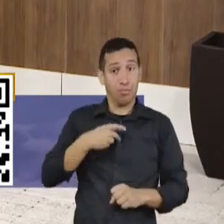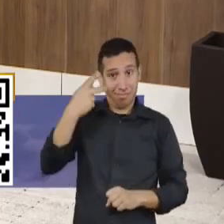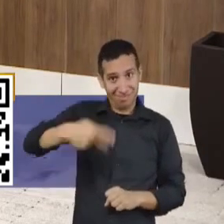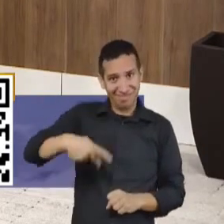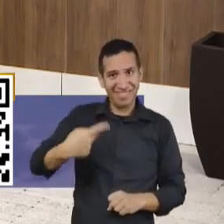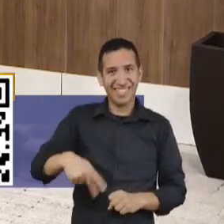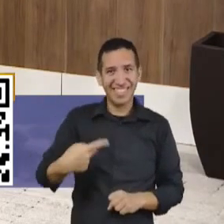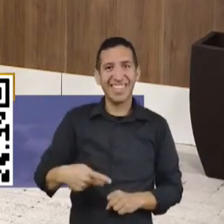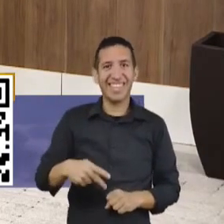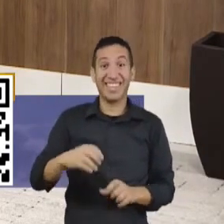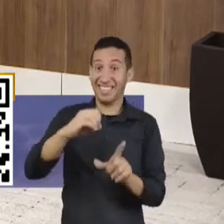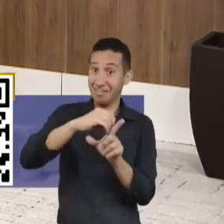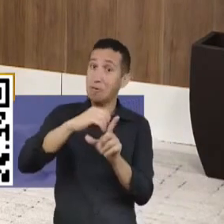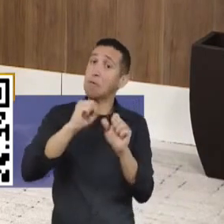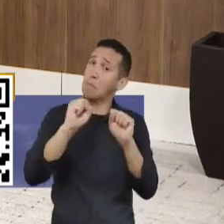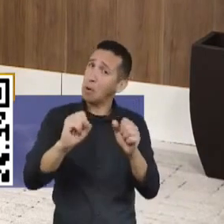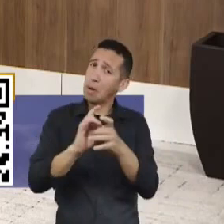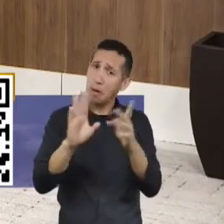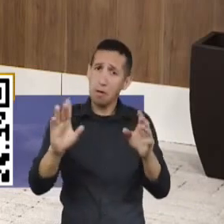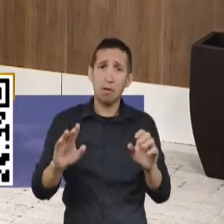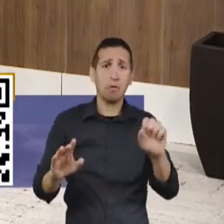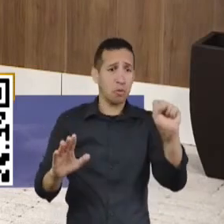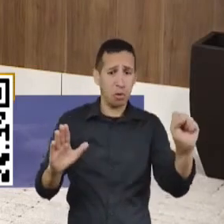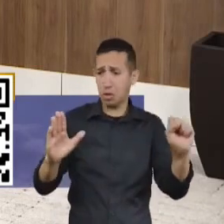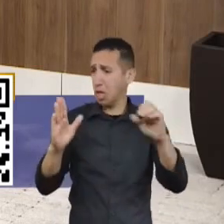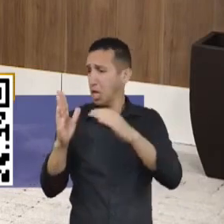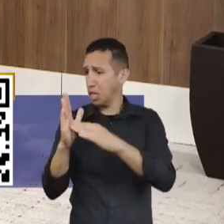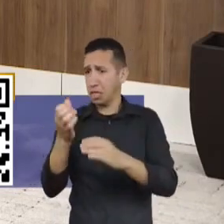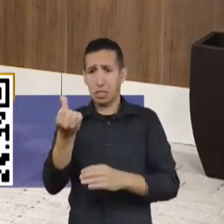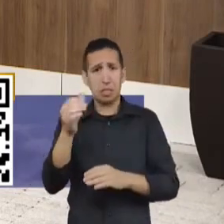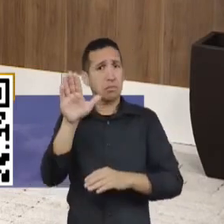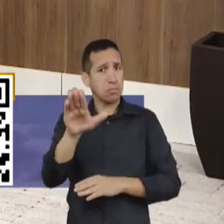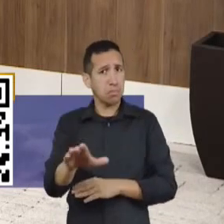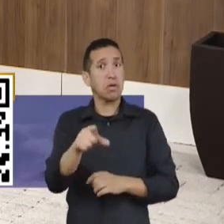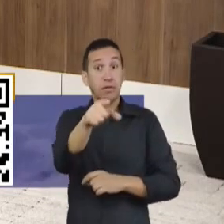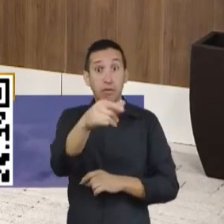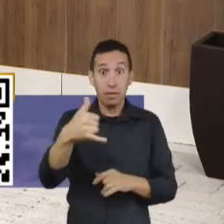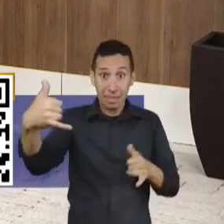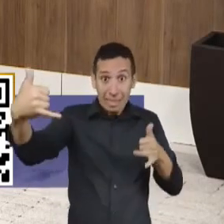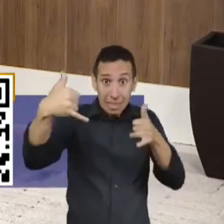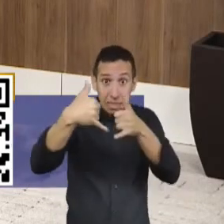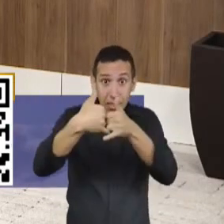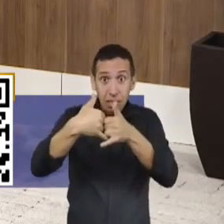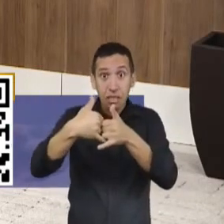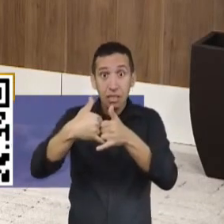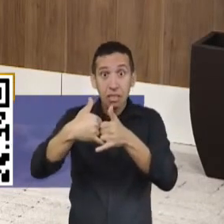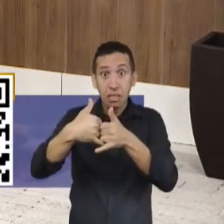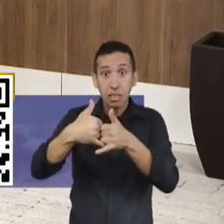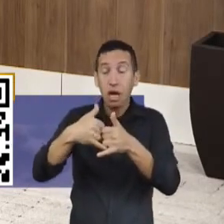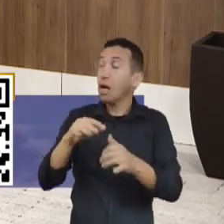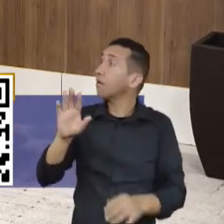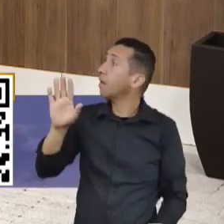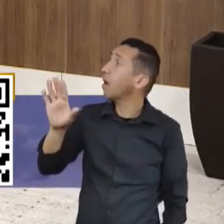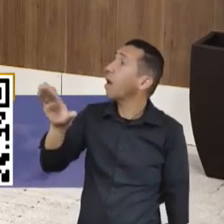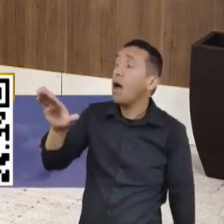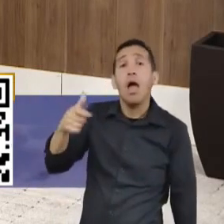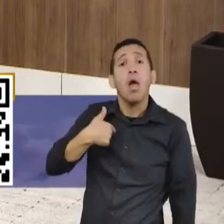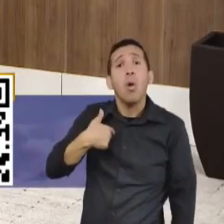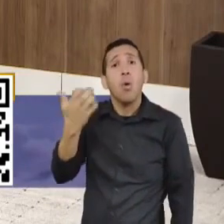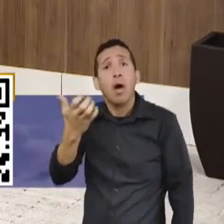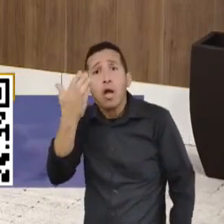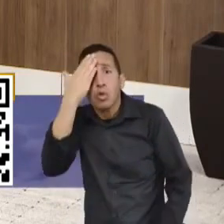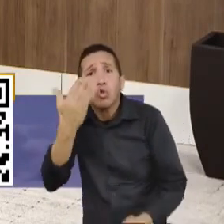da TV Novo Tempo e você pode ligar no horário comercial e quando te atender em você disse que quer estudar o Apocalipse com Pastor